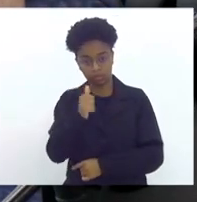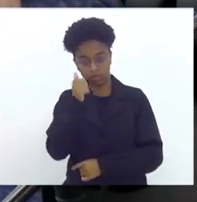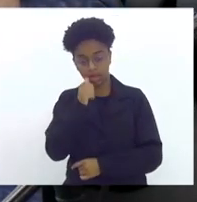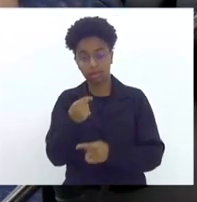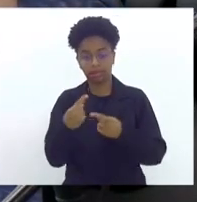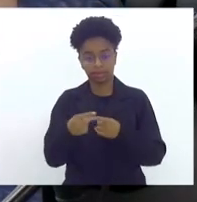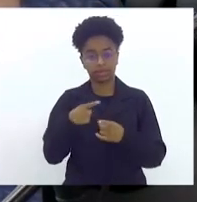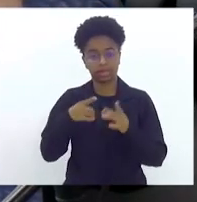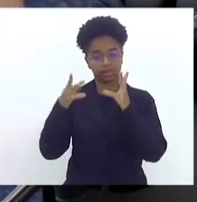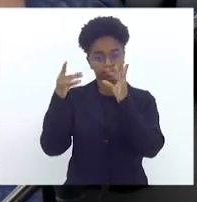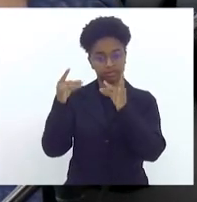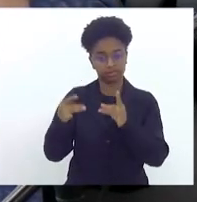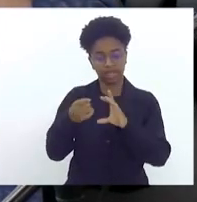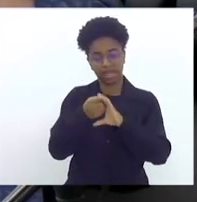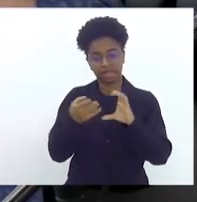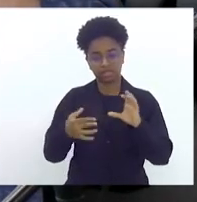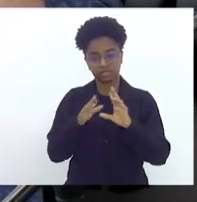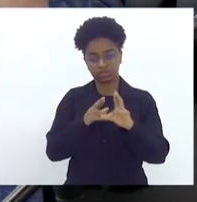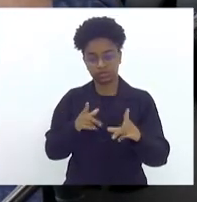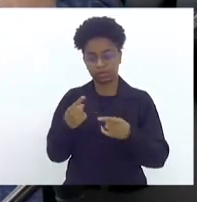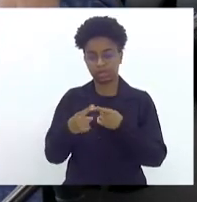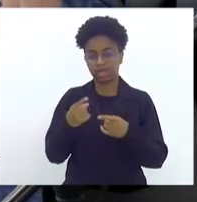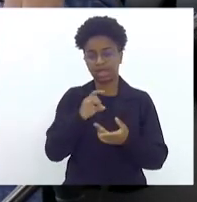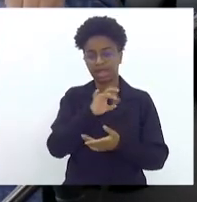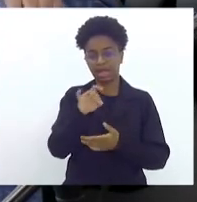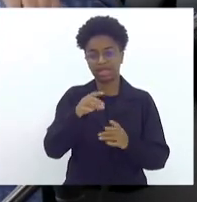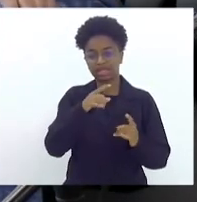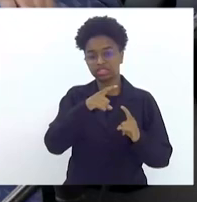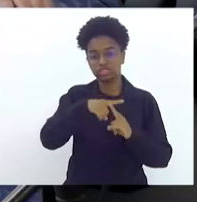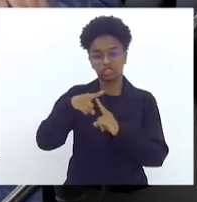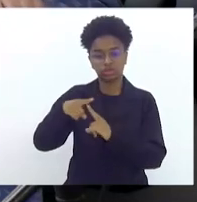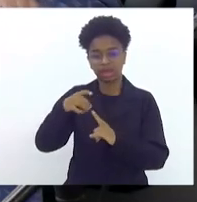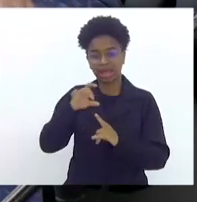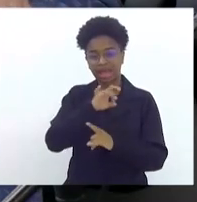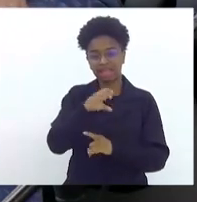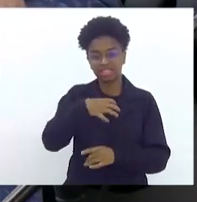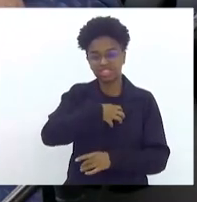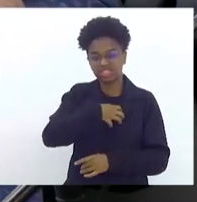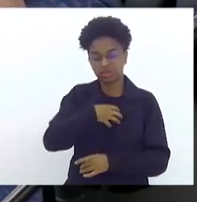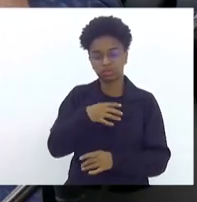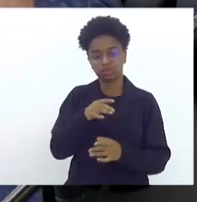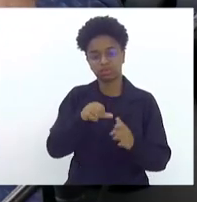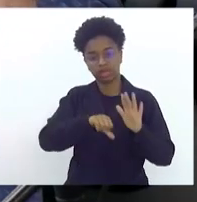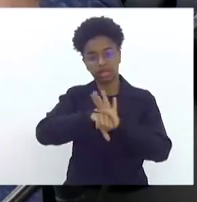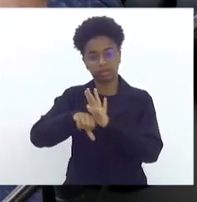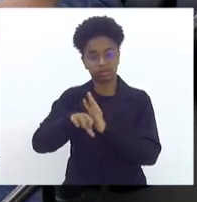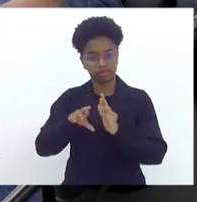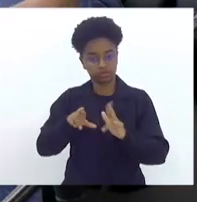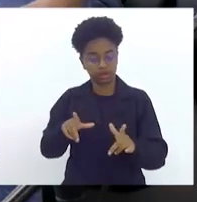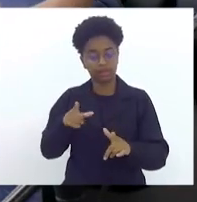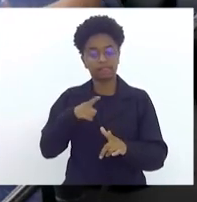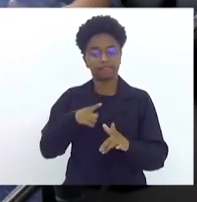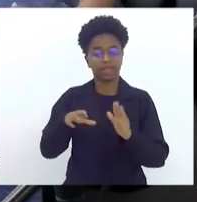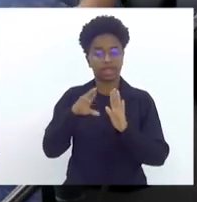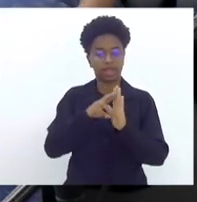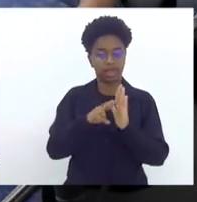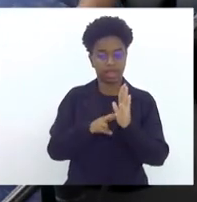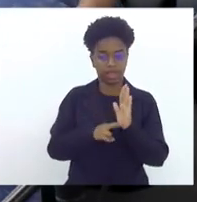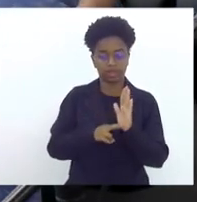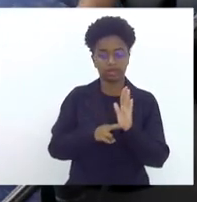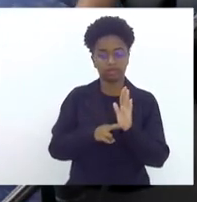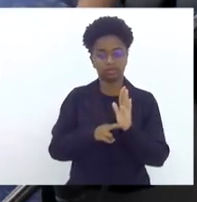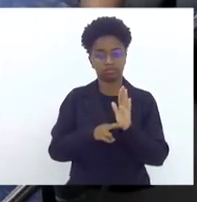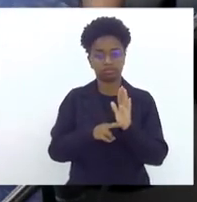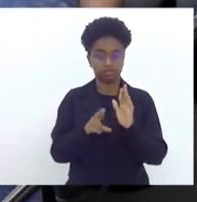essas especificidades né para cada não é nem cada tipo de clima cada forma cada modos operando diferente existe um protocolo é